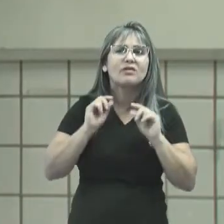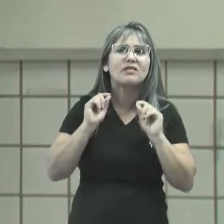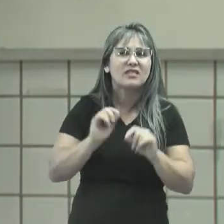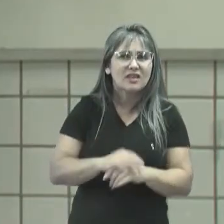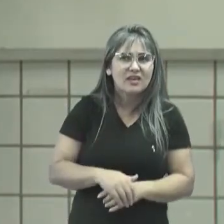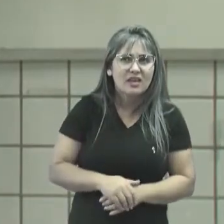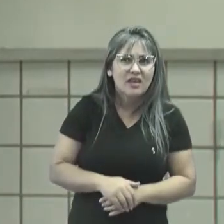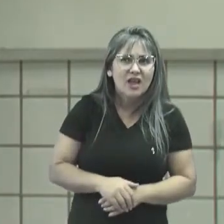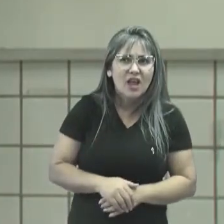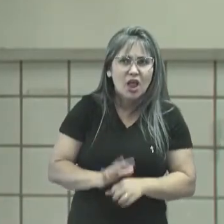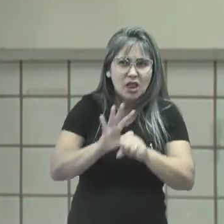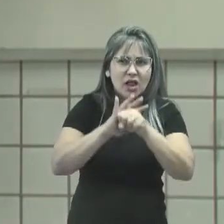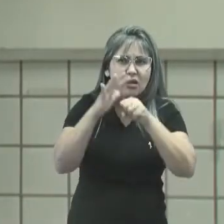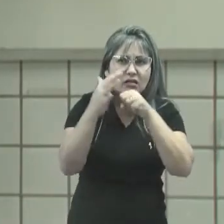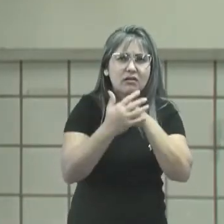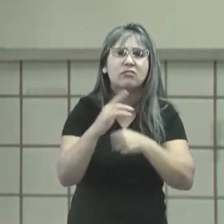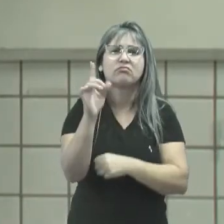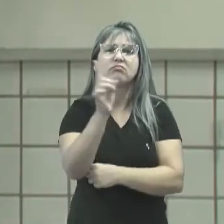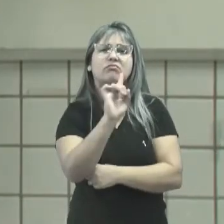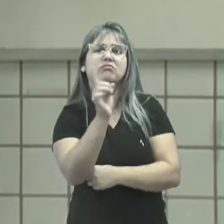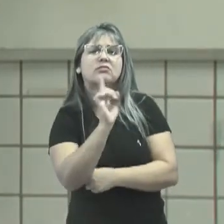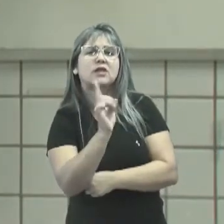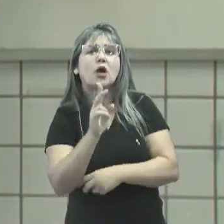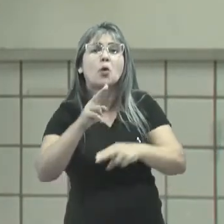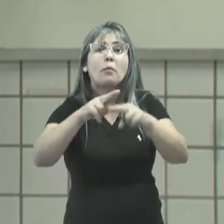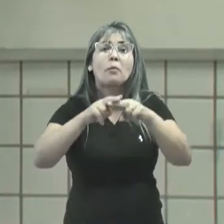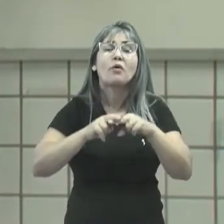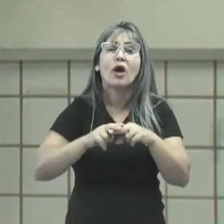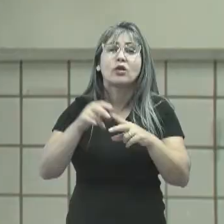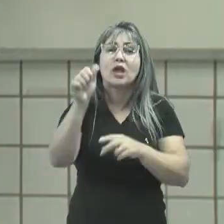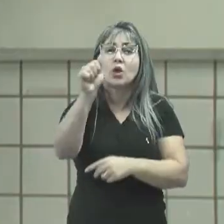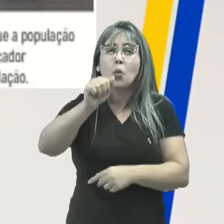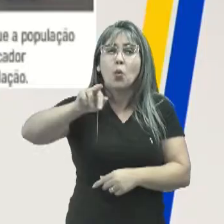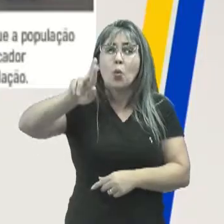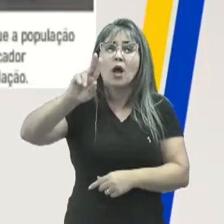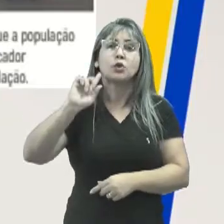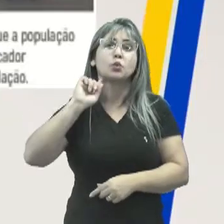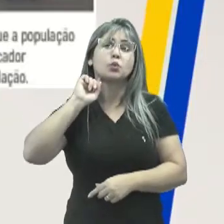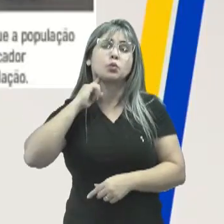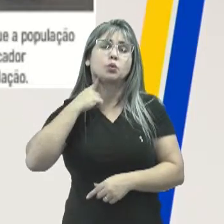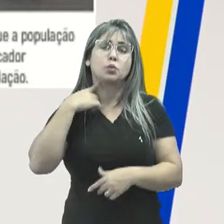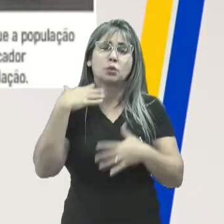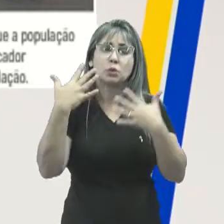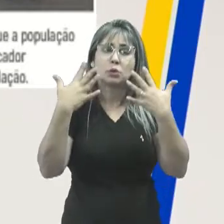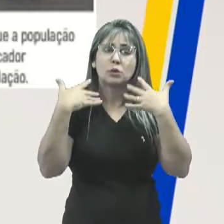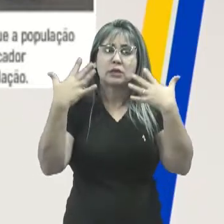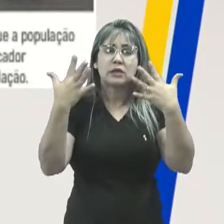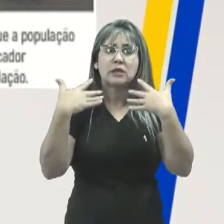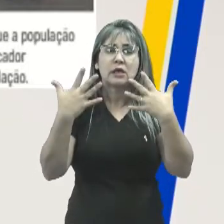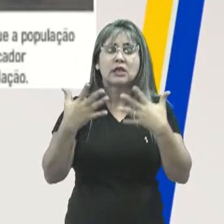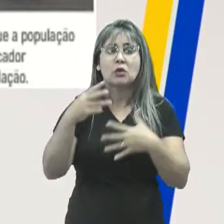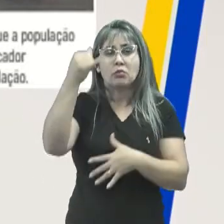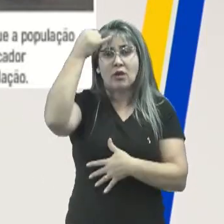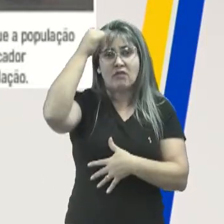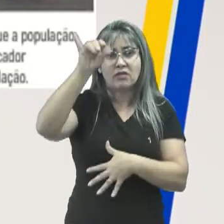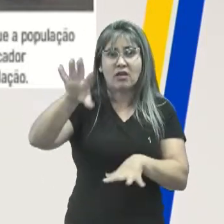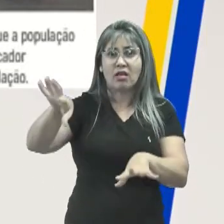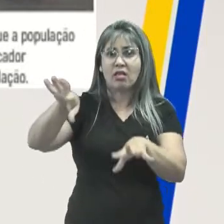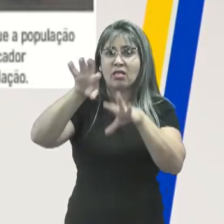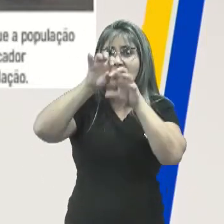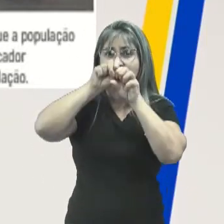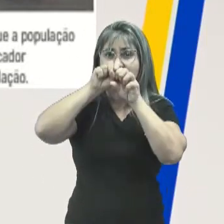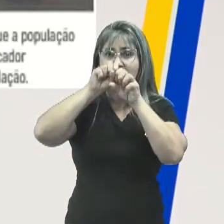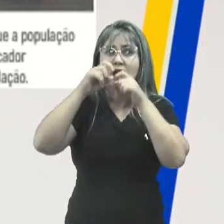determinadas região ali. Isso aqui é uma foto de uma imagem de 2015, na cidade de Pequim, na China, tá bom? Então, quando se